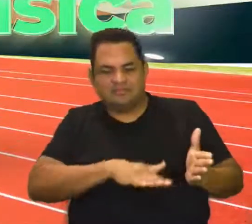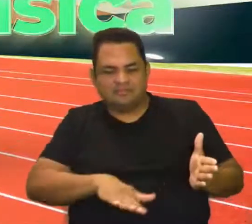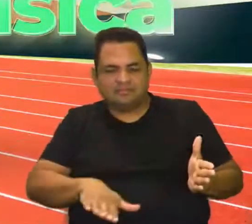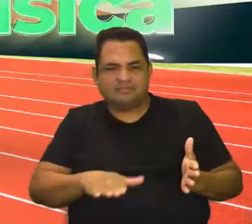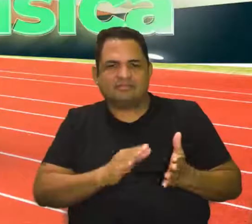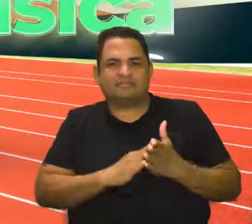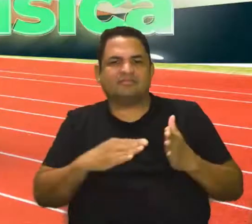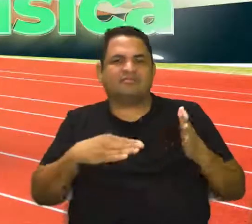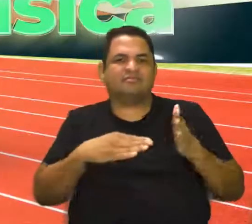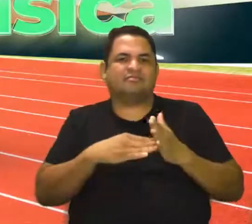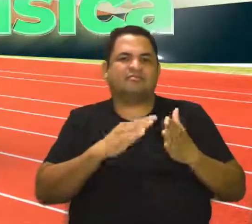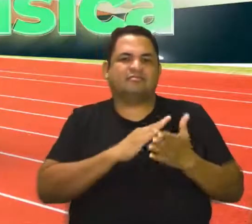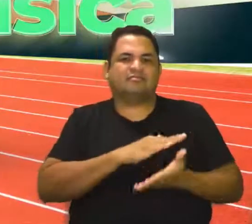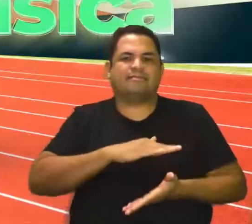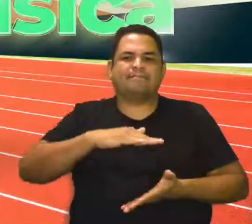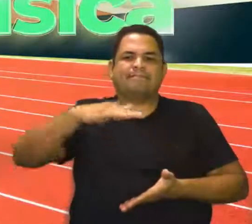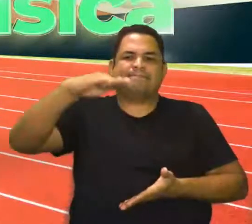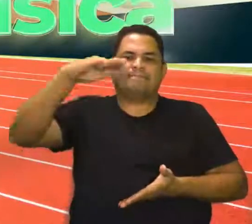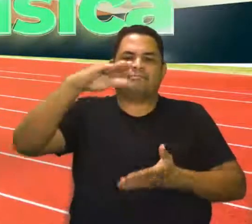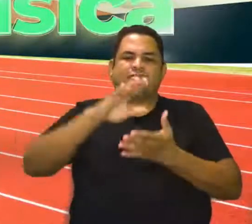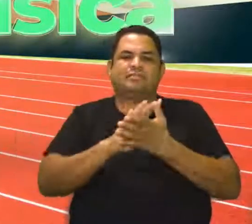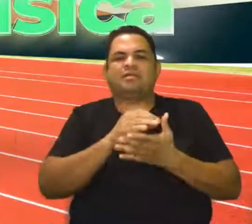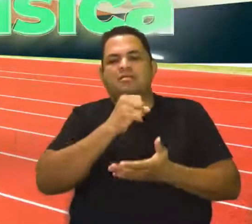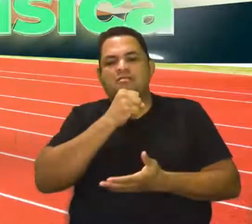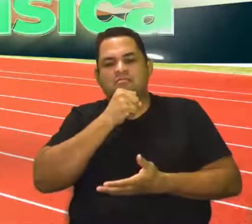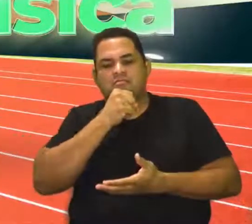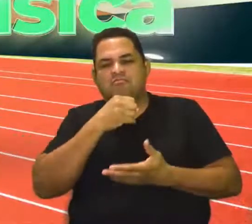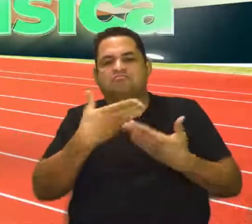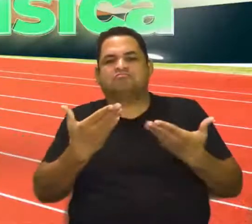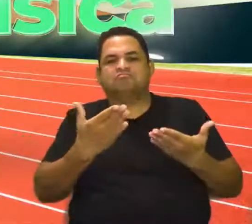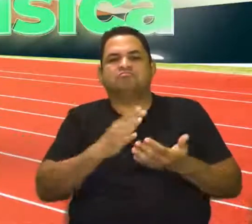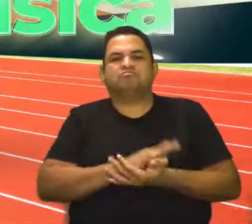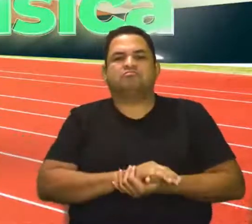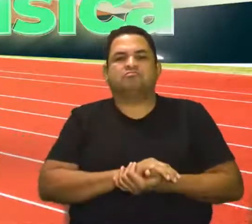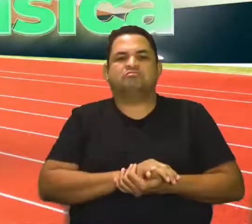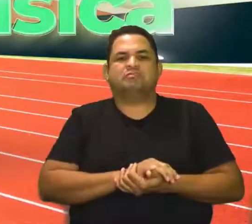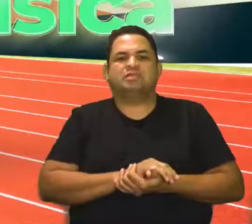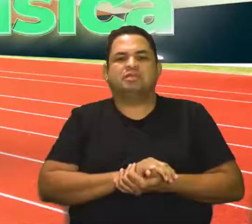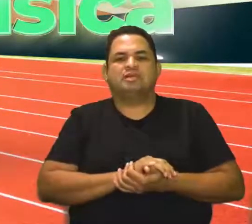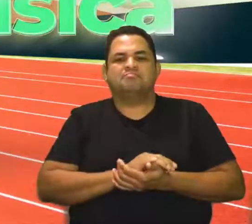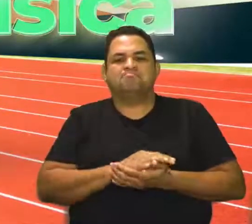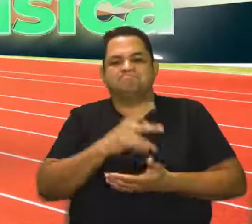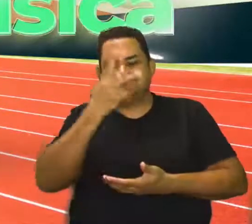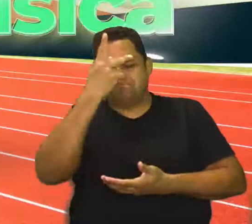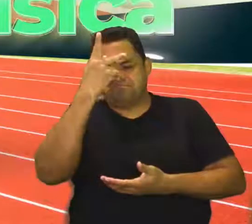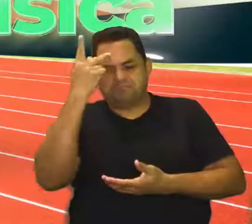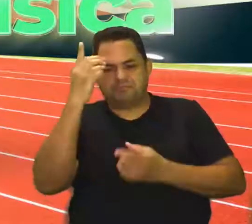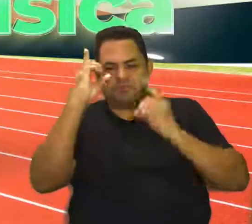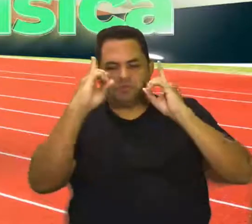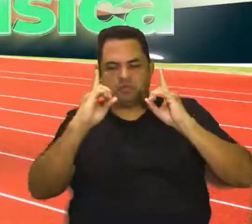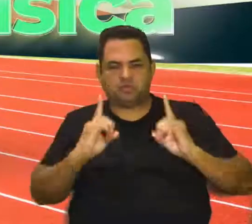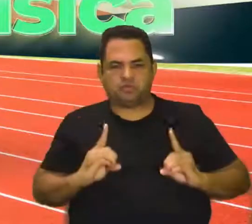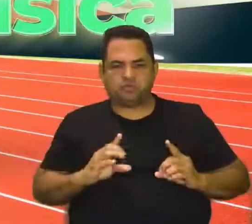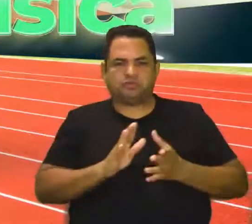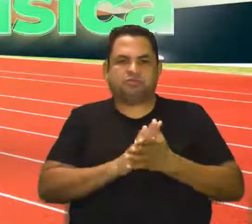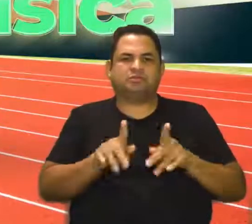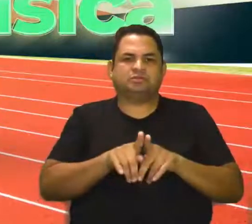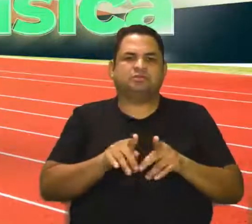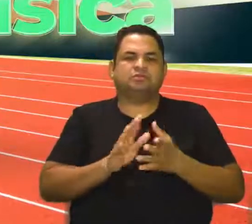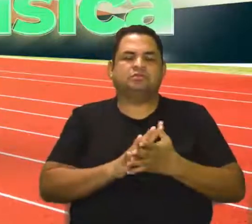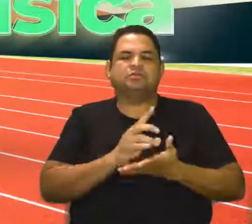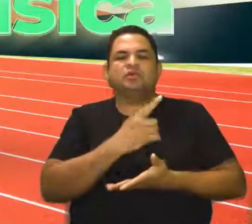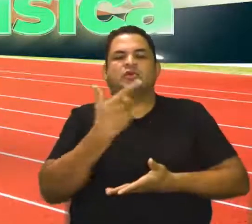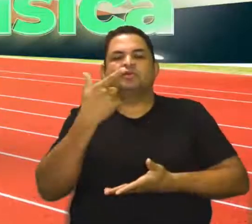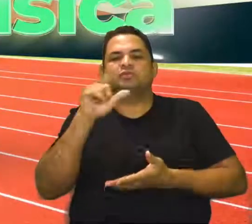ali a fase adulta, a fase da terceira idade, para a pessoa com deficiência. Então a gente consegue perceber aí o universo, né,